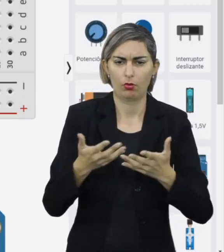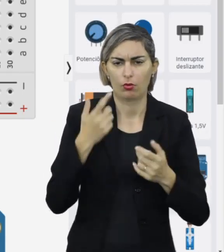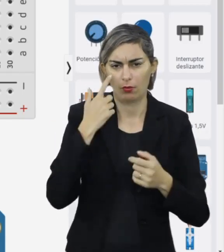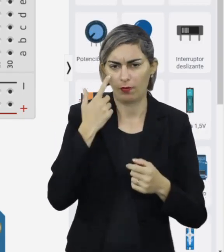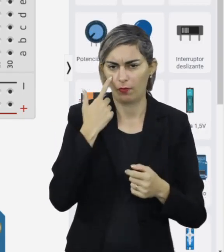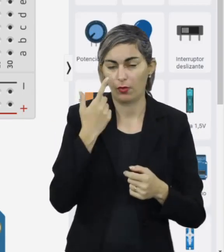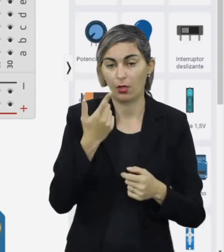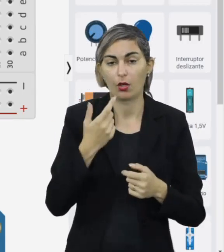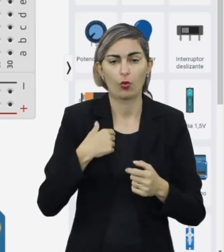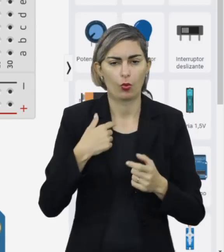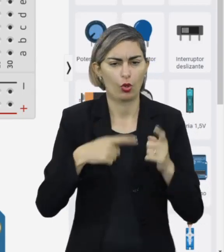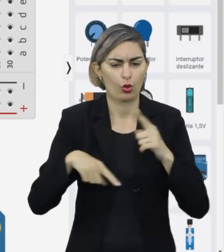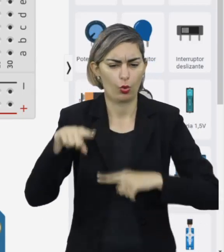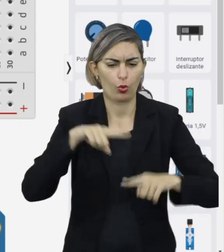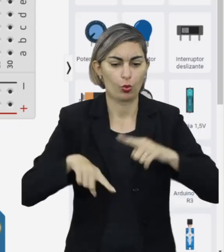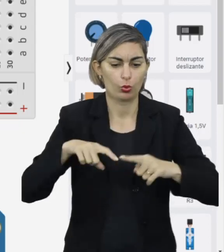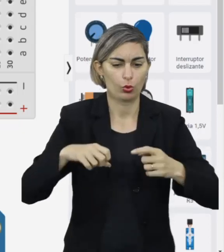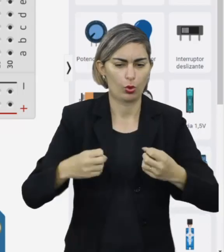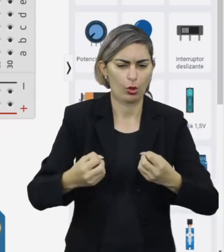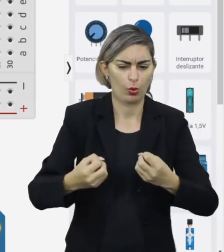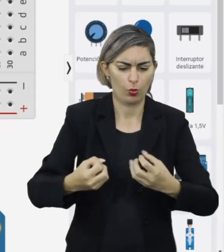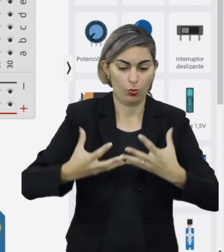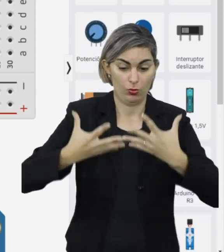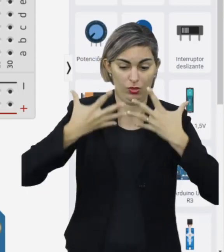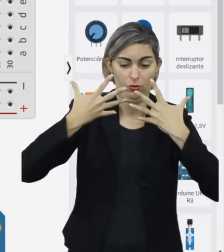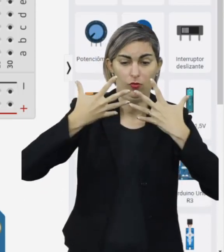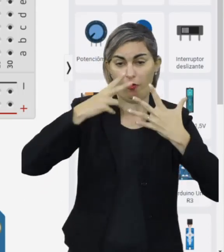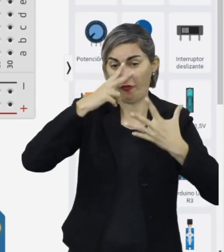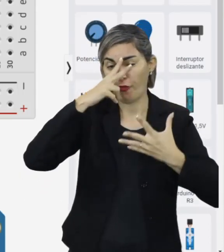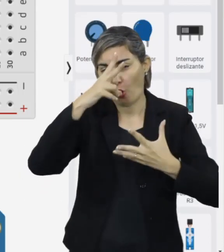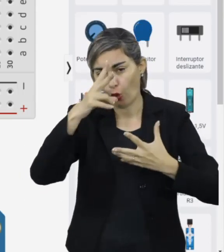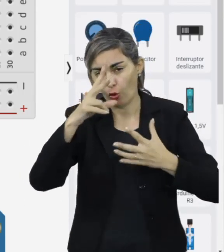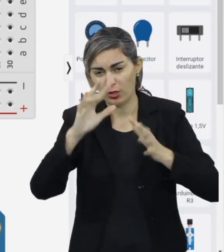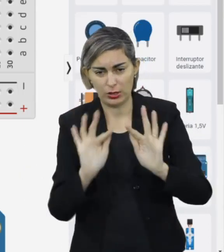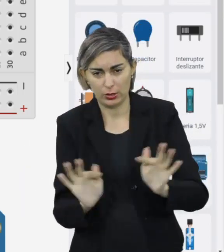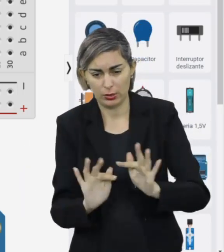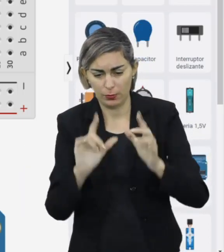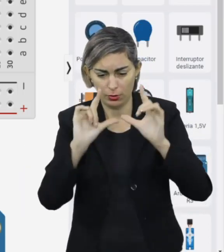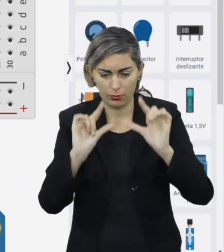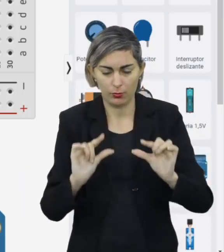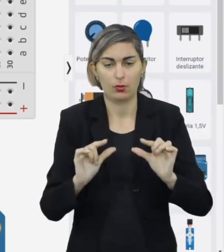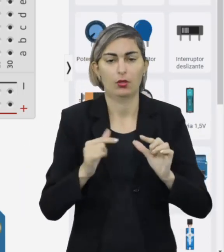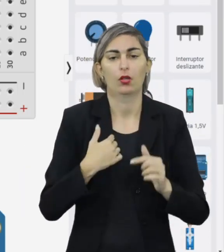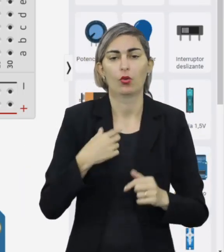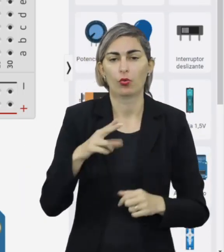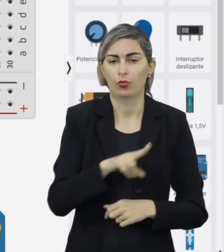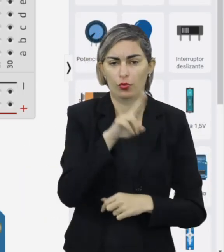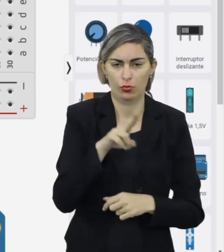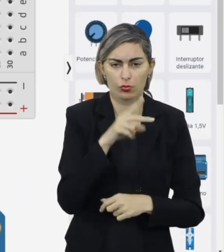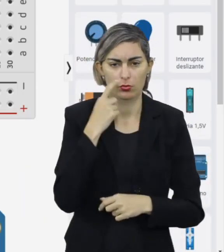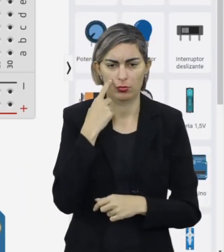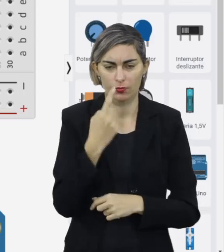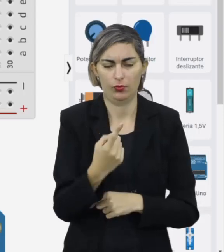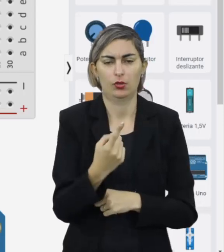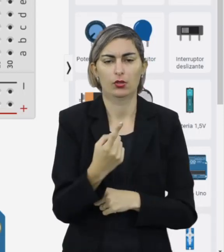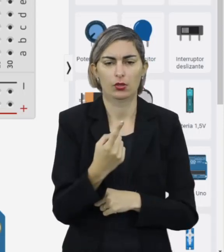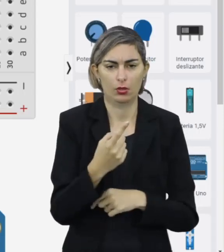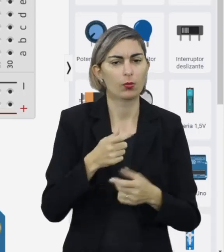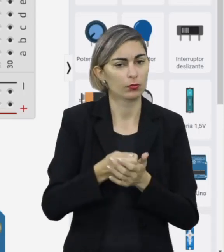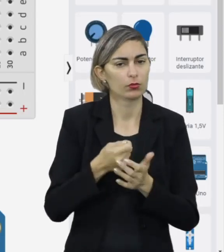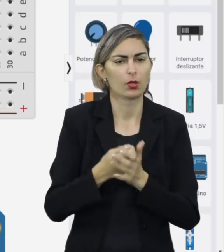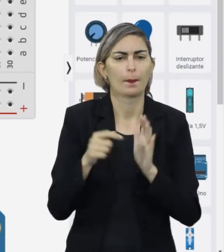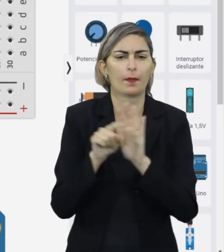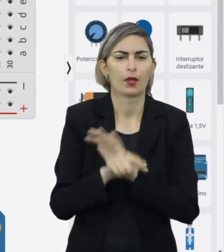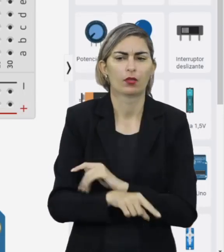desligar o LED. Eu quero controlar a intensidade. Para isso eu vou utilizar uma porta digital. Mas aí você deve estar